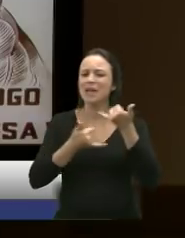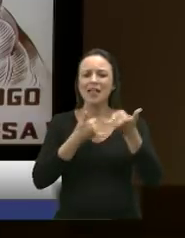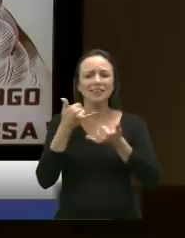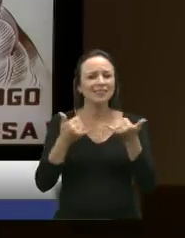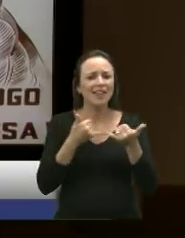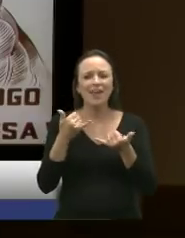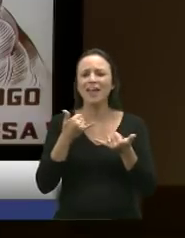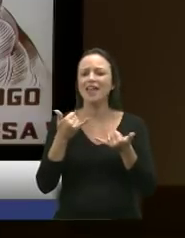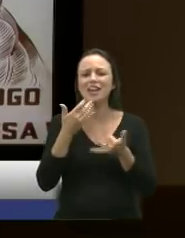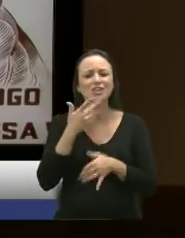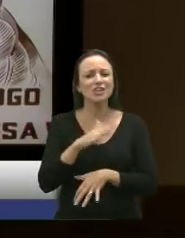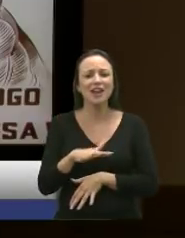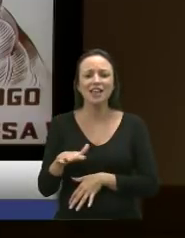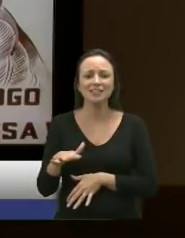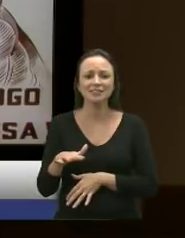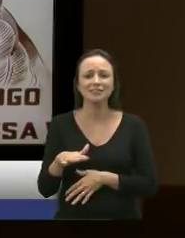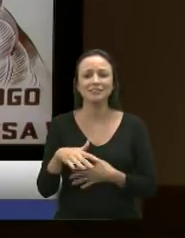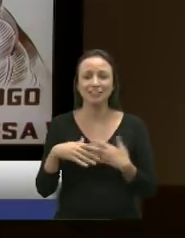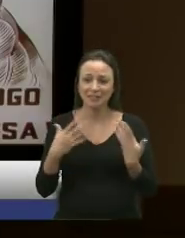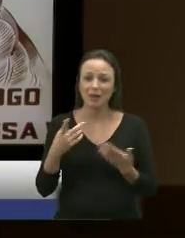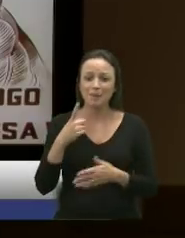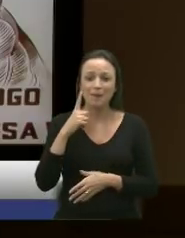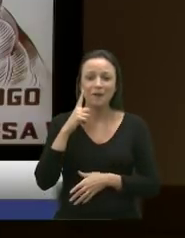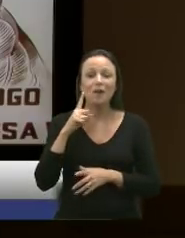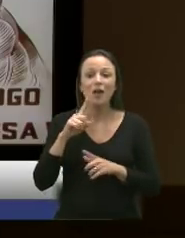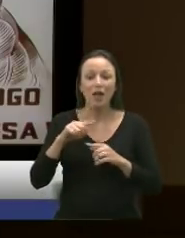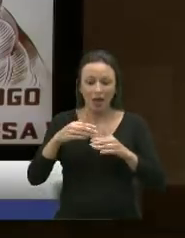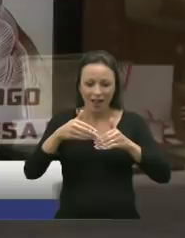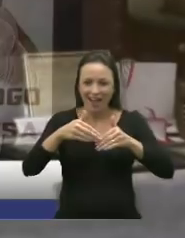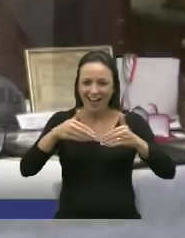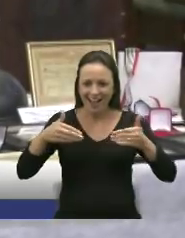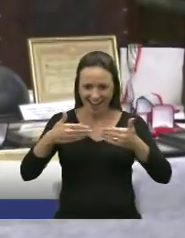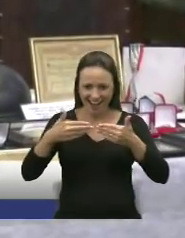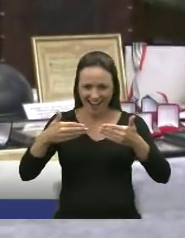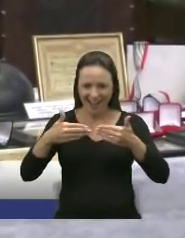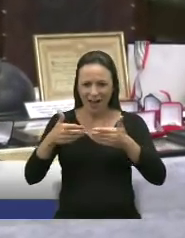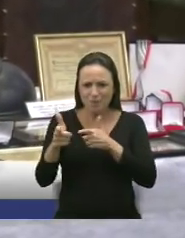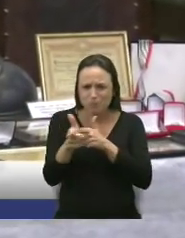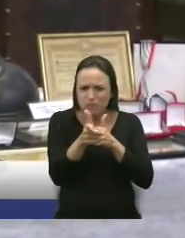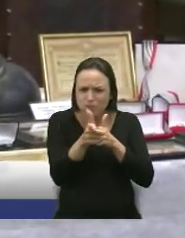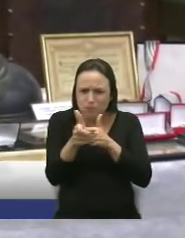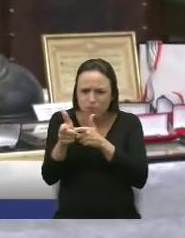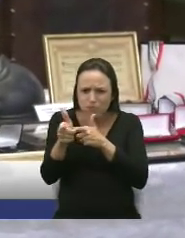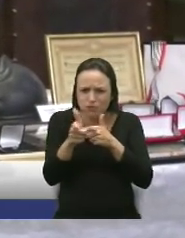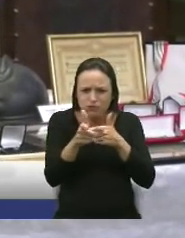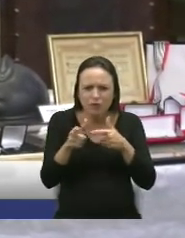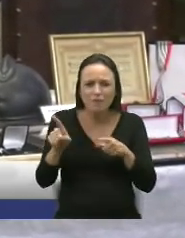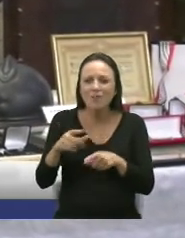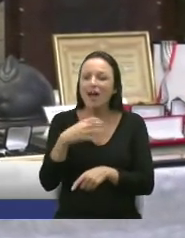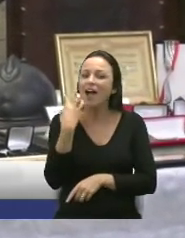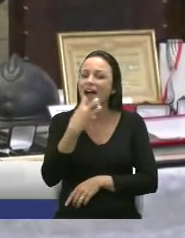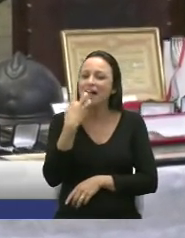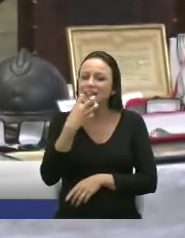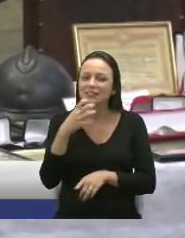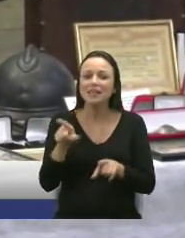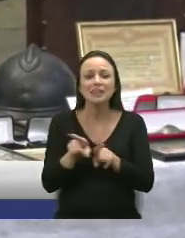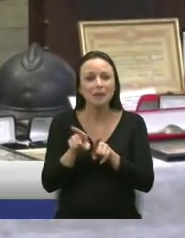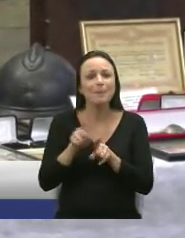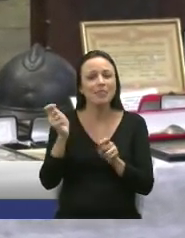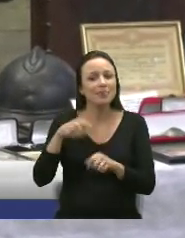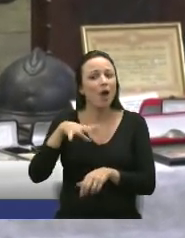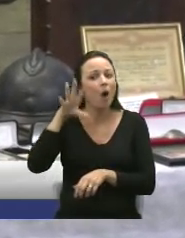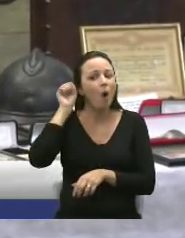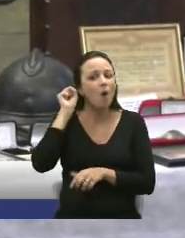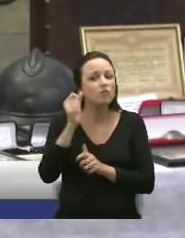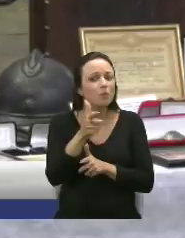criança. Já que dá para ouvir do outro lado da trincheira, se nós estamos cantando, também dá para ouvir se nós atiramos, ou